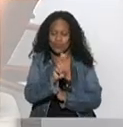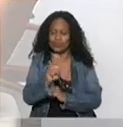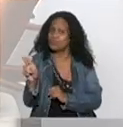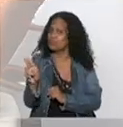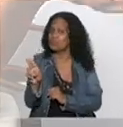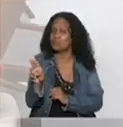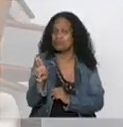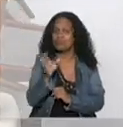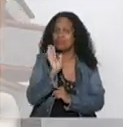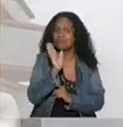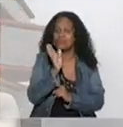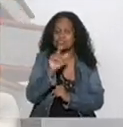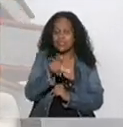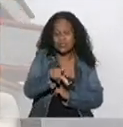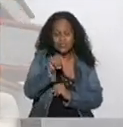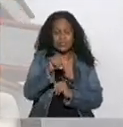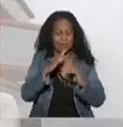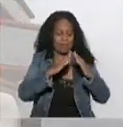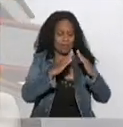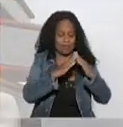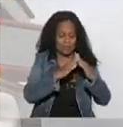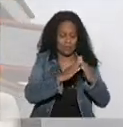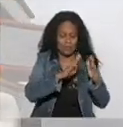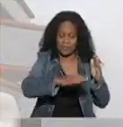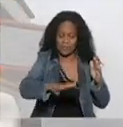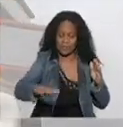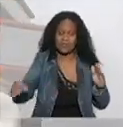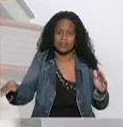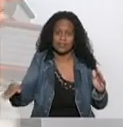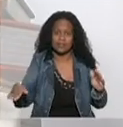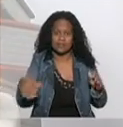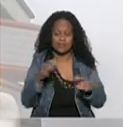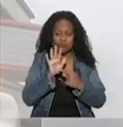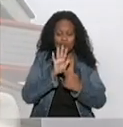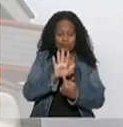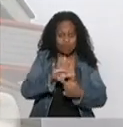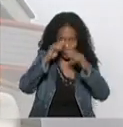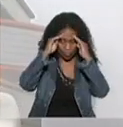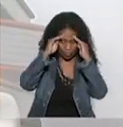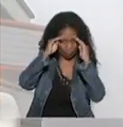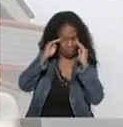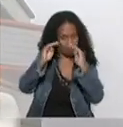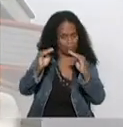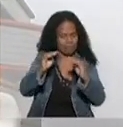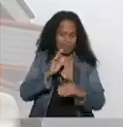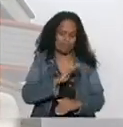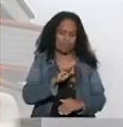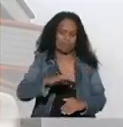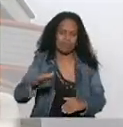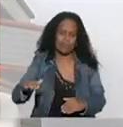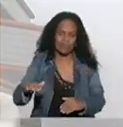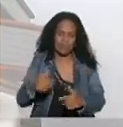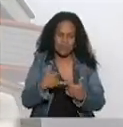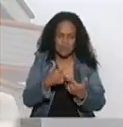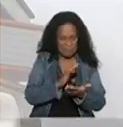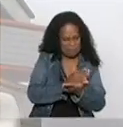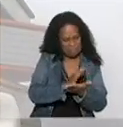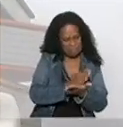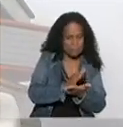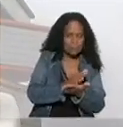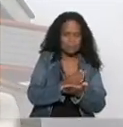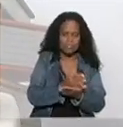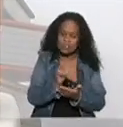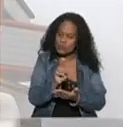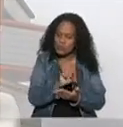no diminutivo, né? Que infantilizavam mais do que deviam as crianças, né? Só que quase pouco